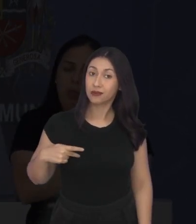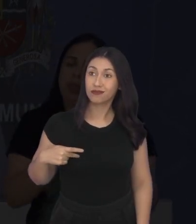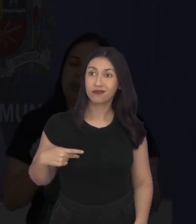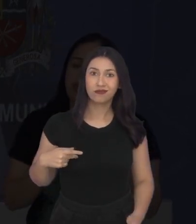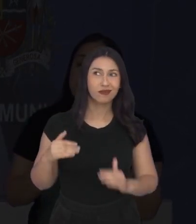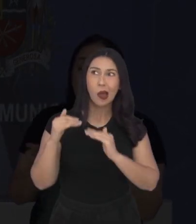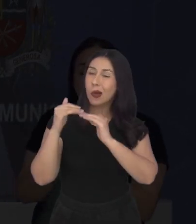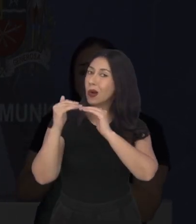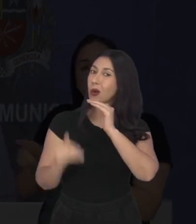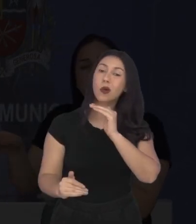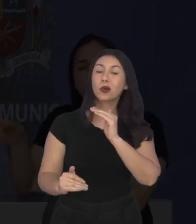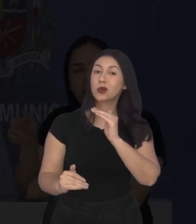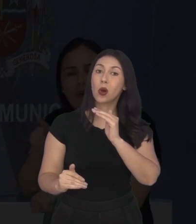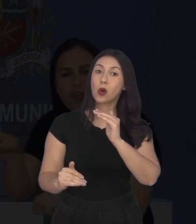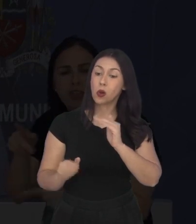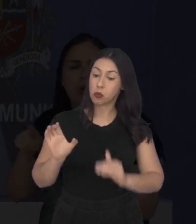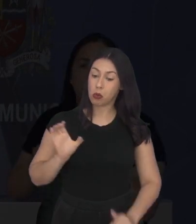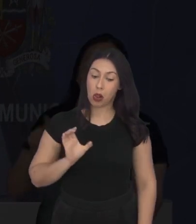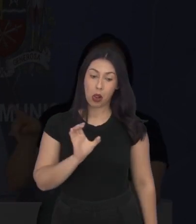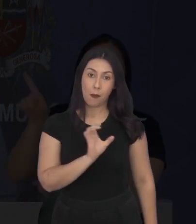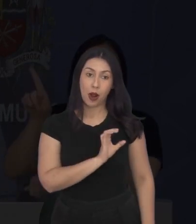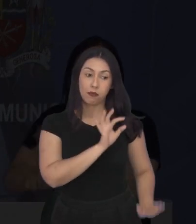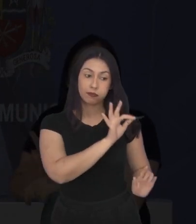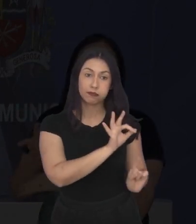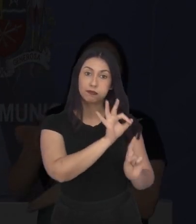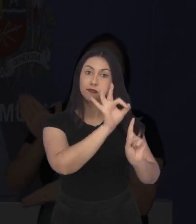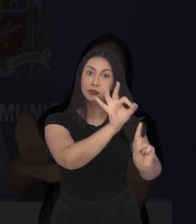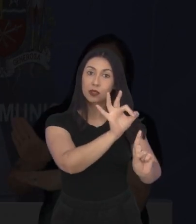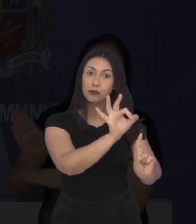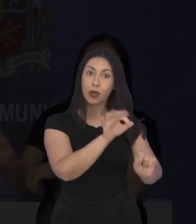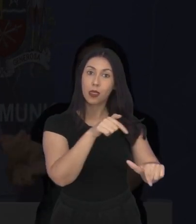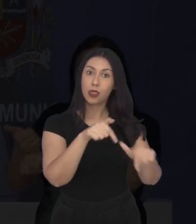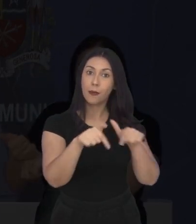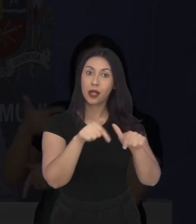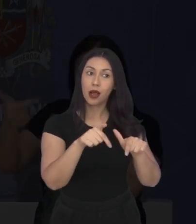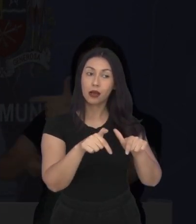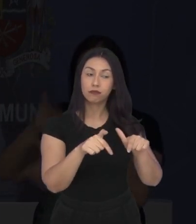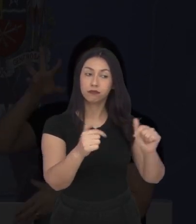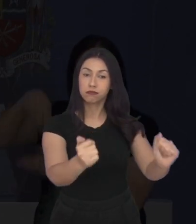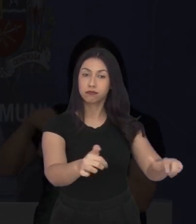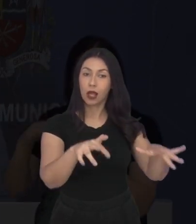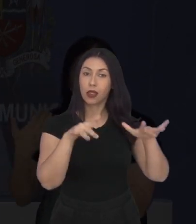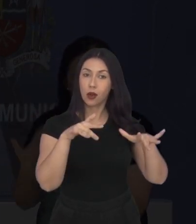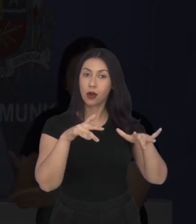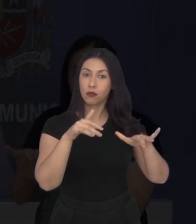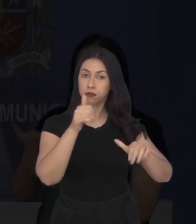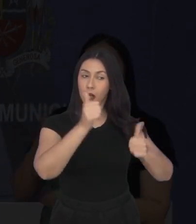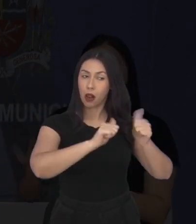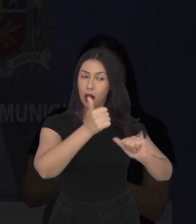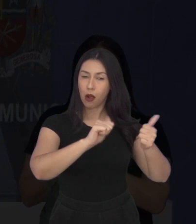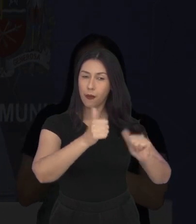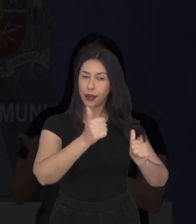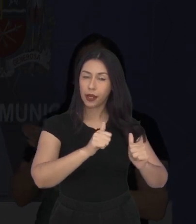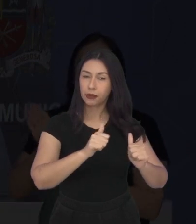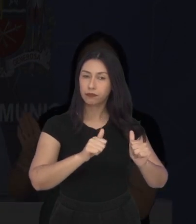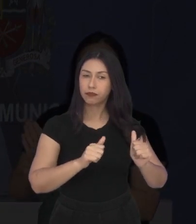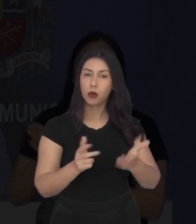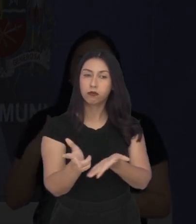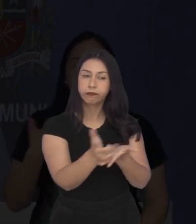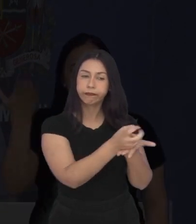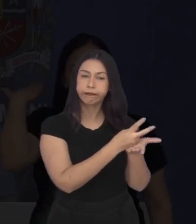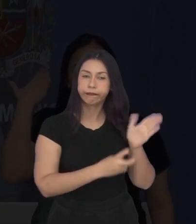muito comum praticamente em todas as áreas urbanas do Brasil. É muito importante você saber como está a situação da sua